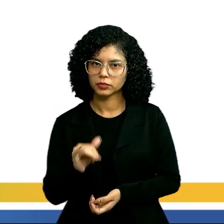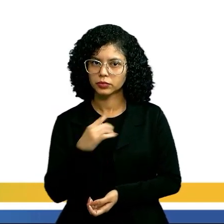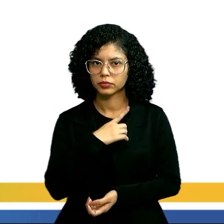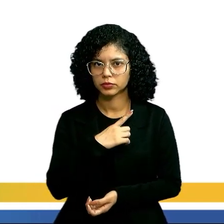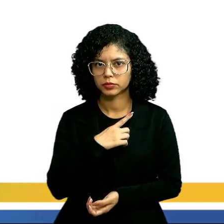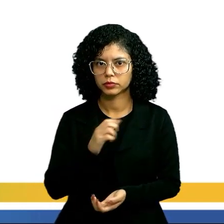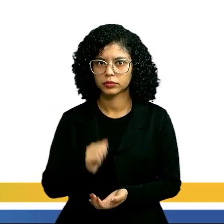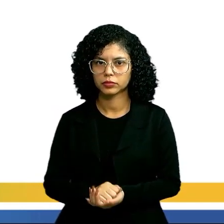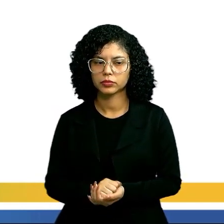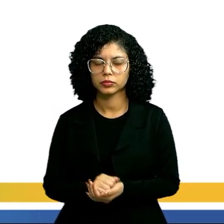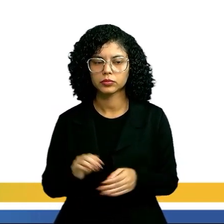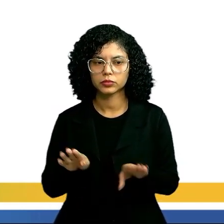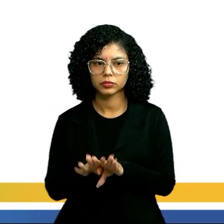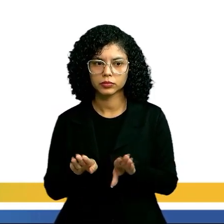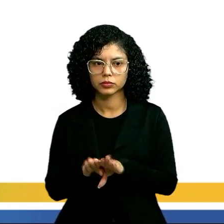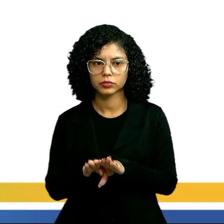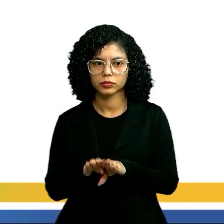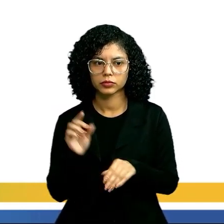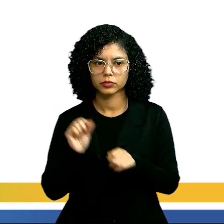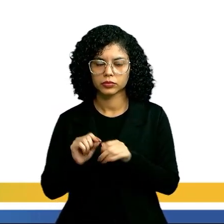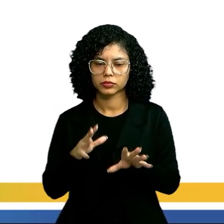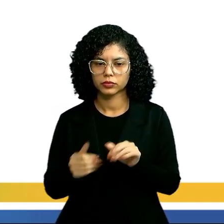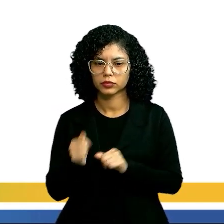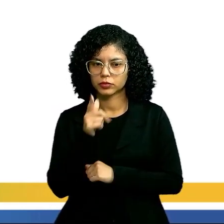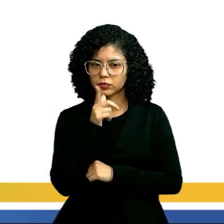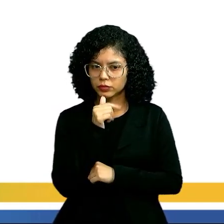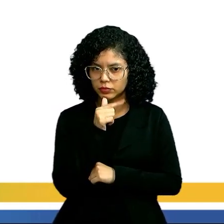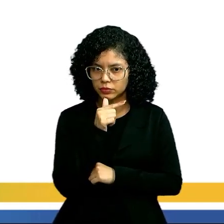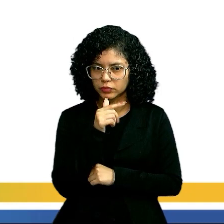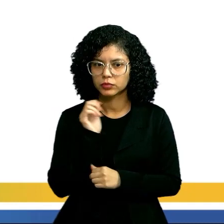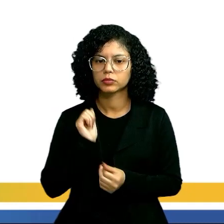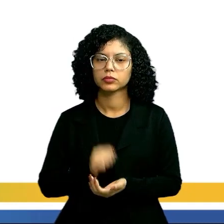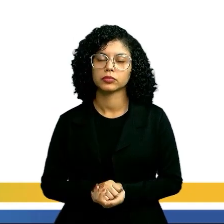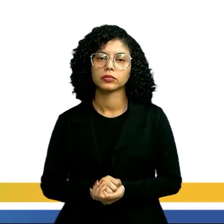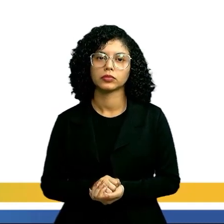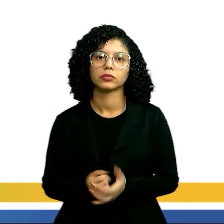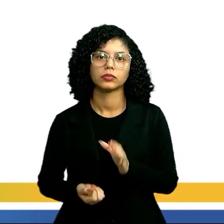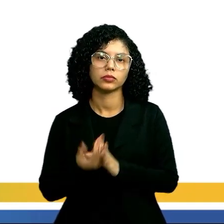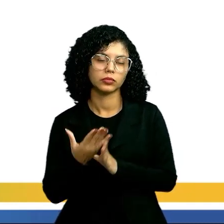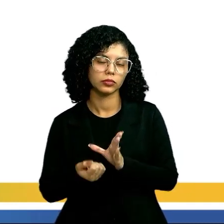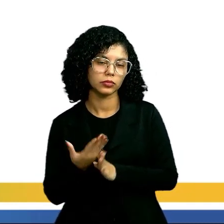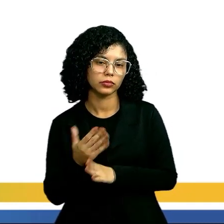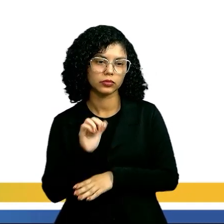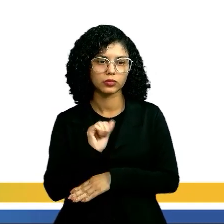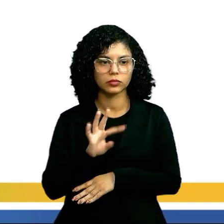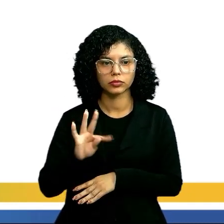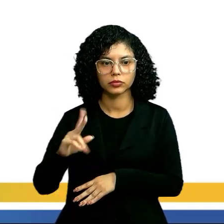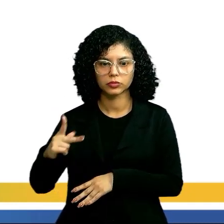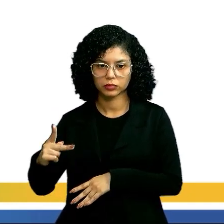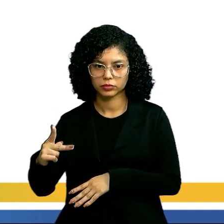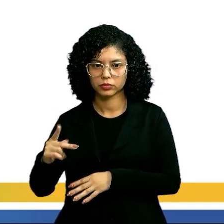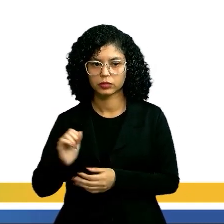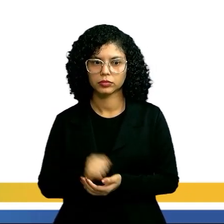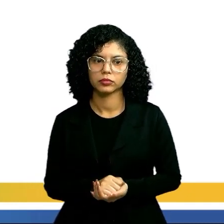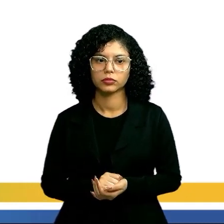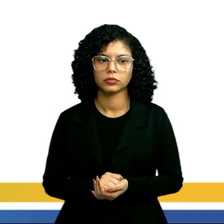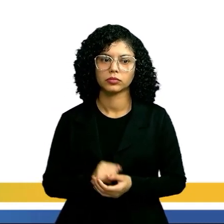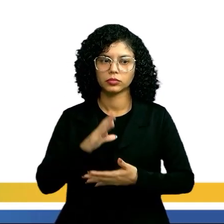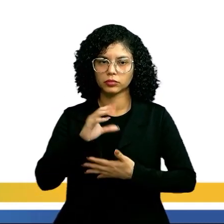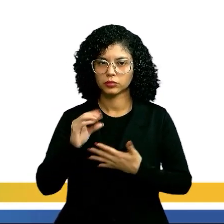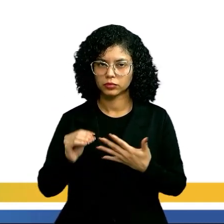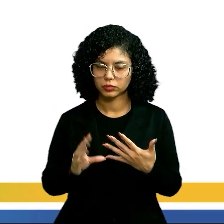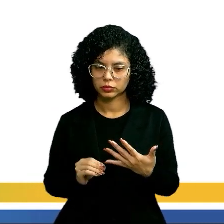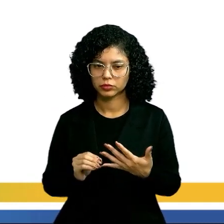ser responsáveis pela formação de água e a produção de mais ATP. Na cadeia respiratória,